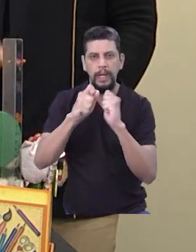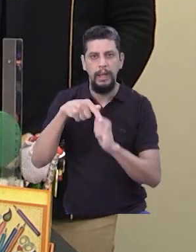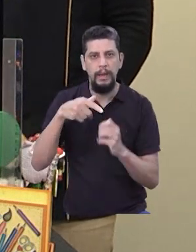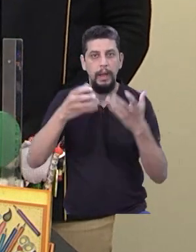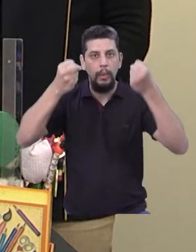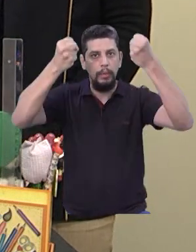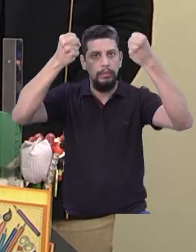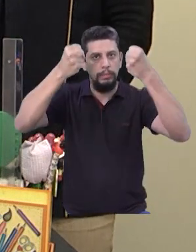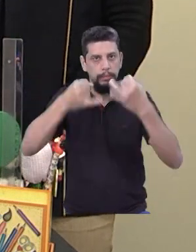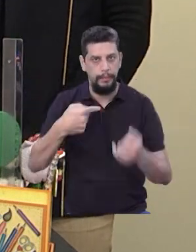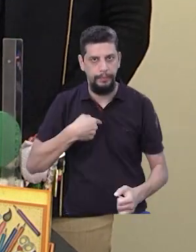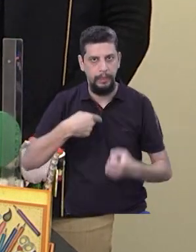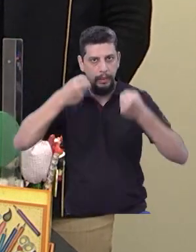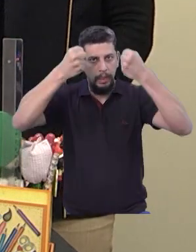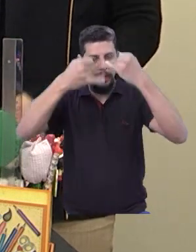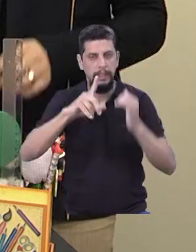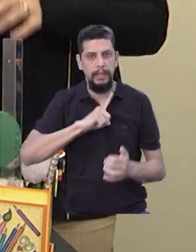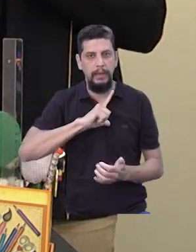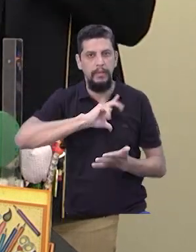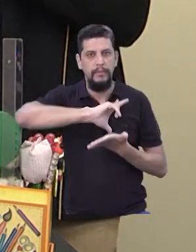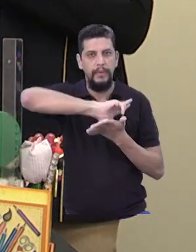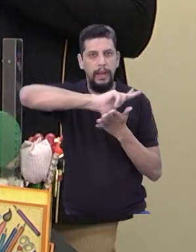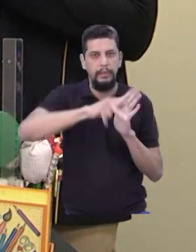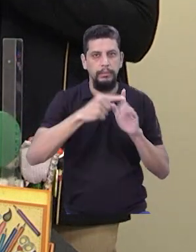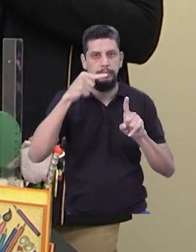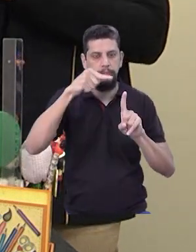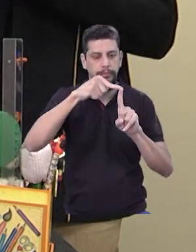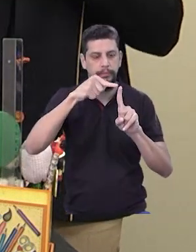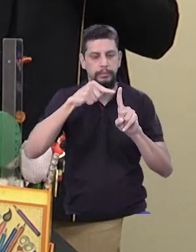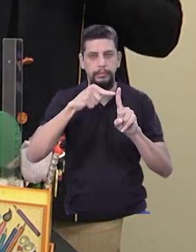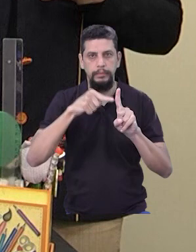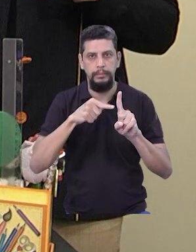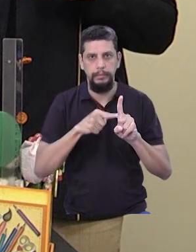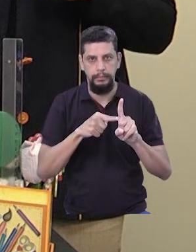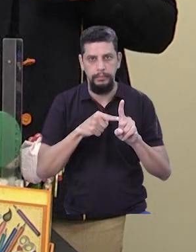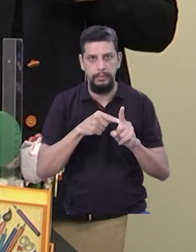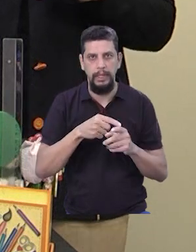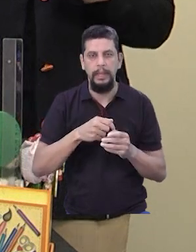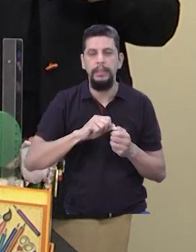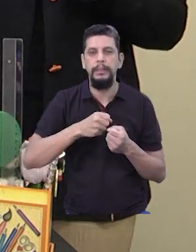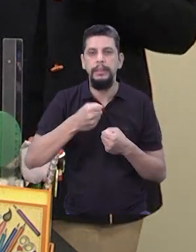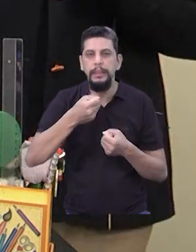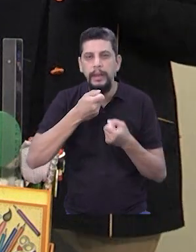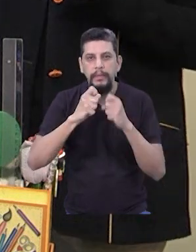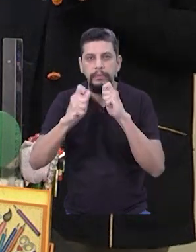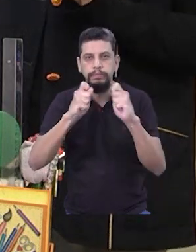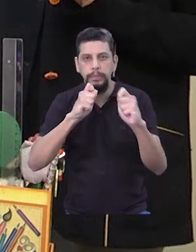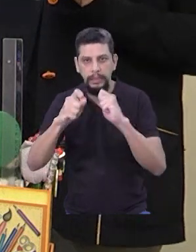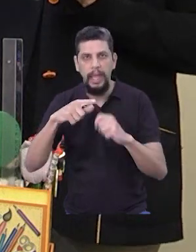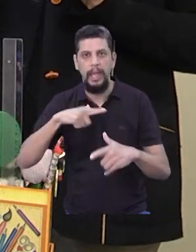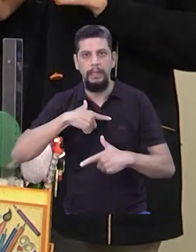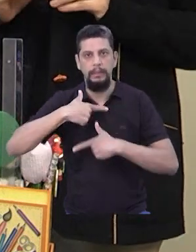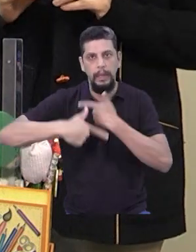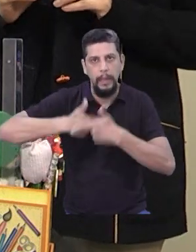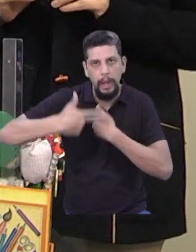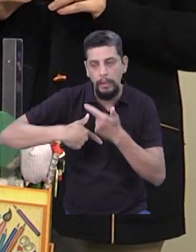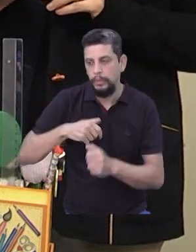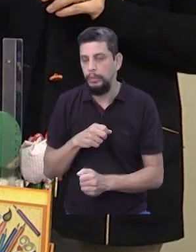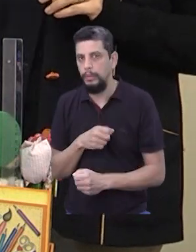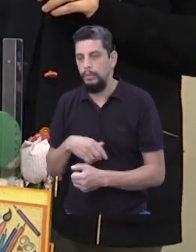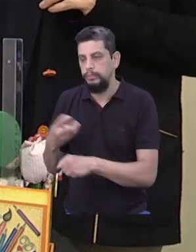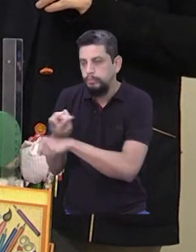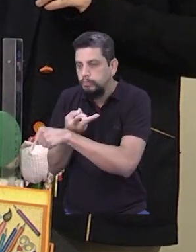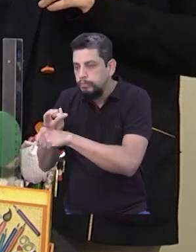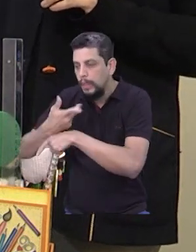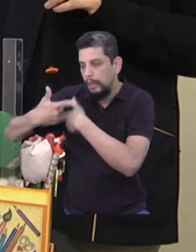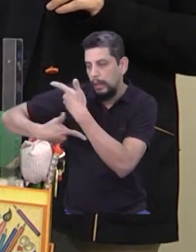explicar lá para os estudantes. Uhum. A entrevista, existem vários tipos, Rafa. Uhum. Vários tipos de entrevista. Porque existe entrevista de emprego. Quando